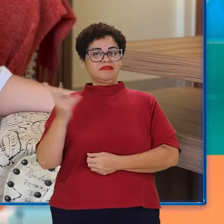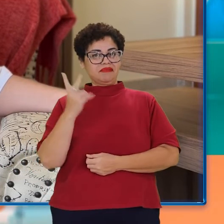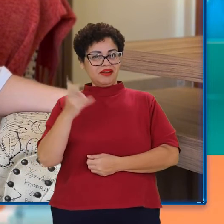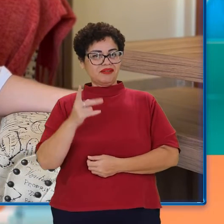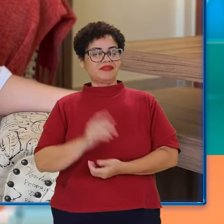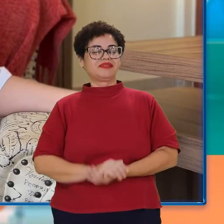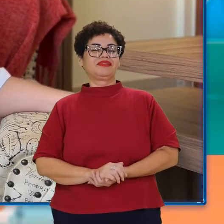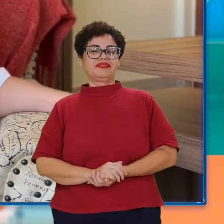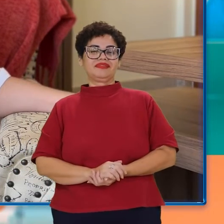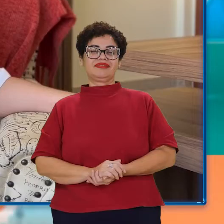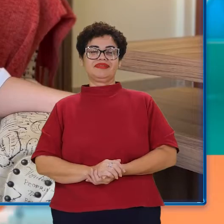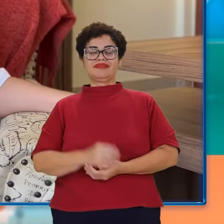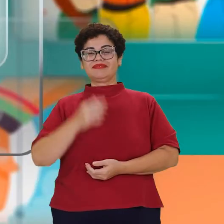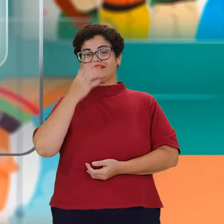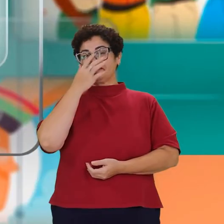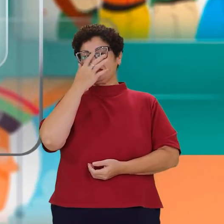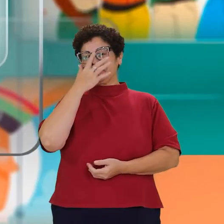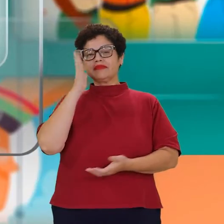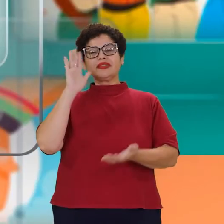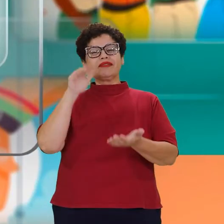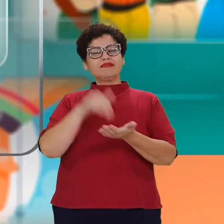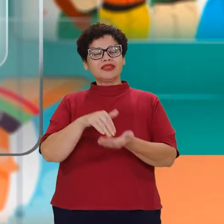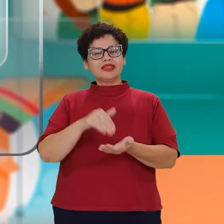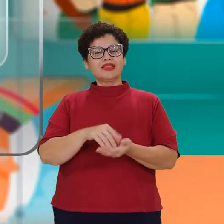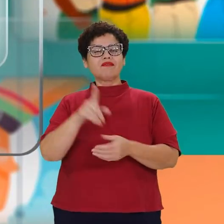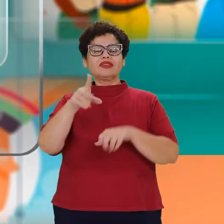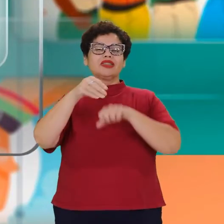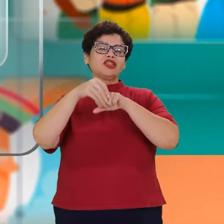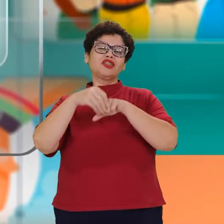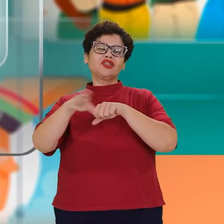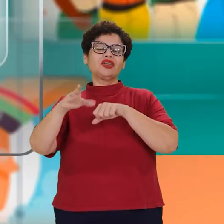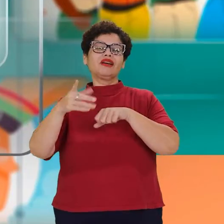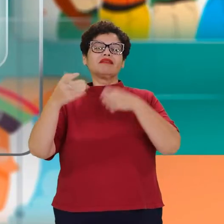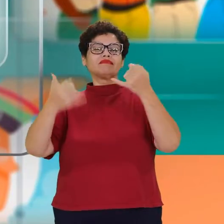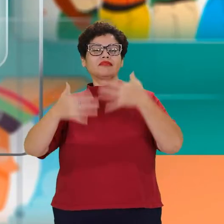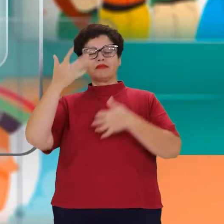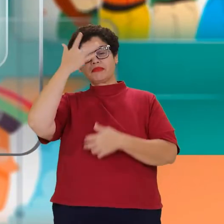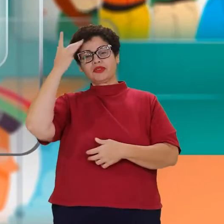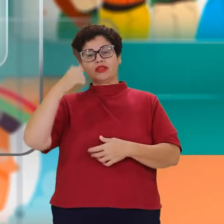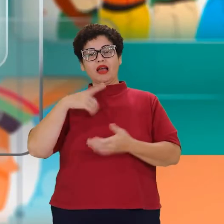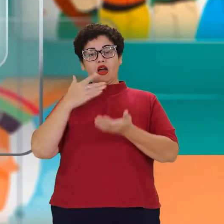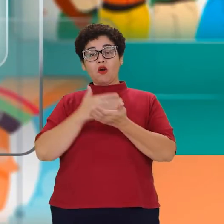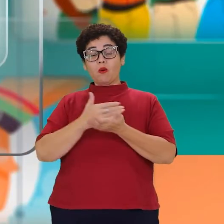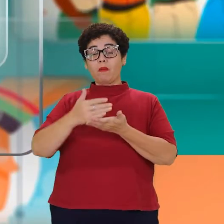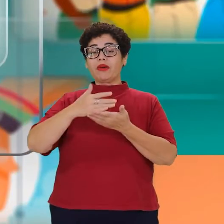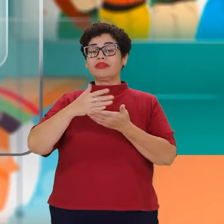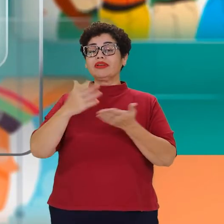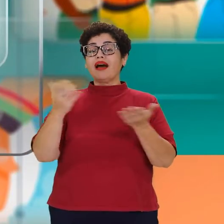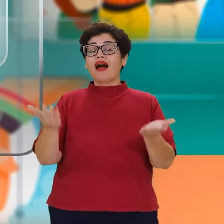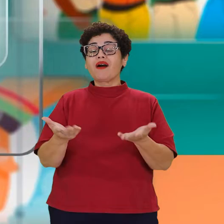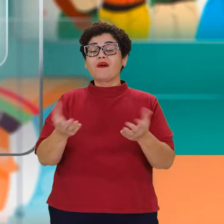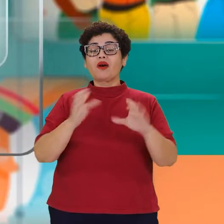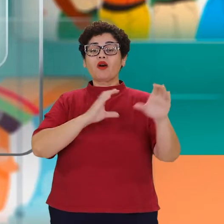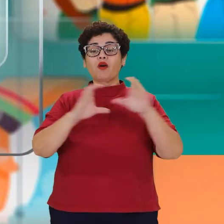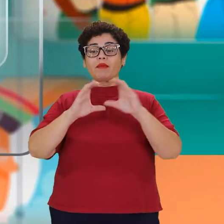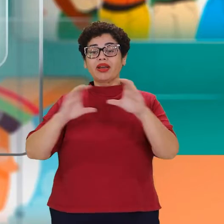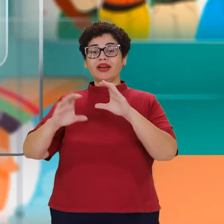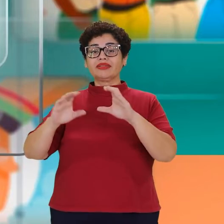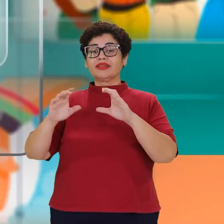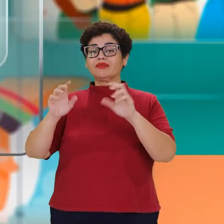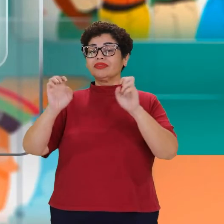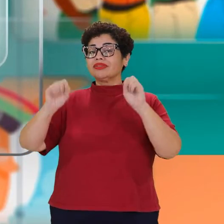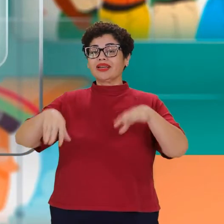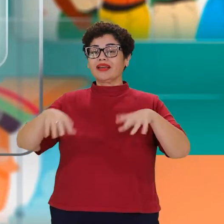prática. Mas vale muito a pena, viu? E para finalizar, Samantha, que dicas você daria para quem está começando a praticar